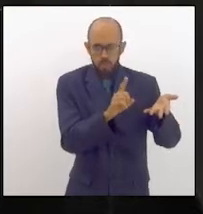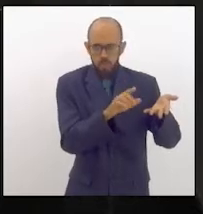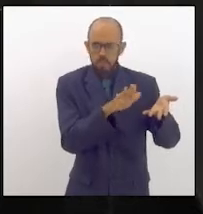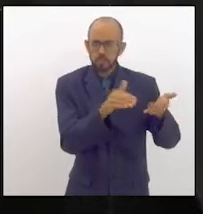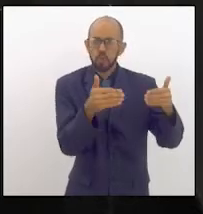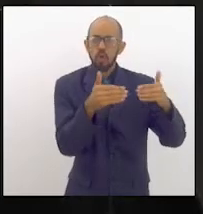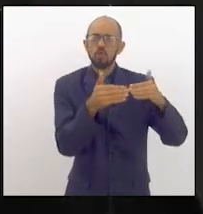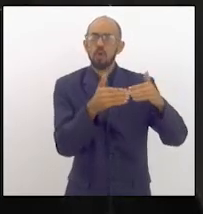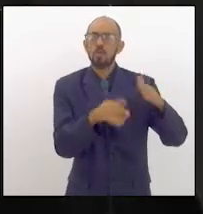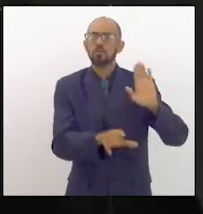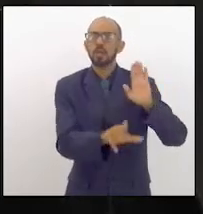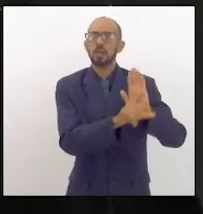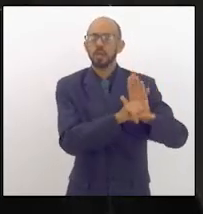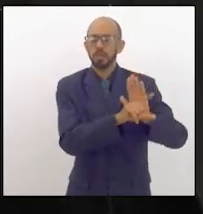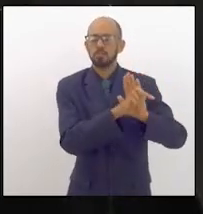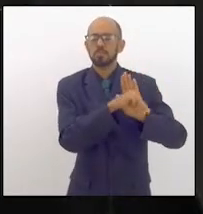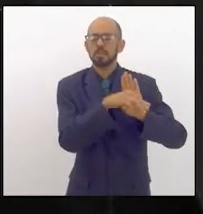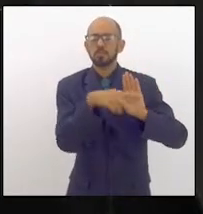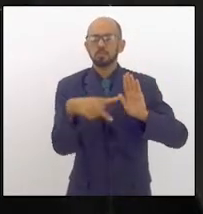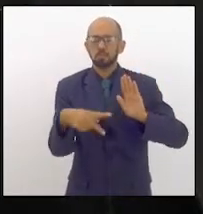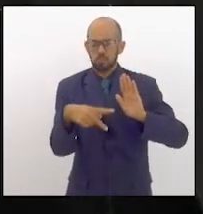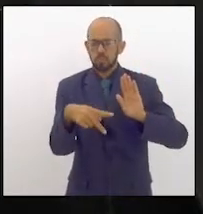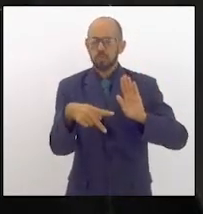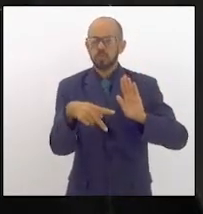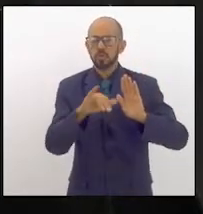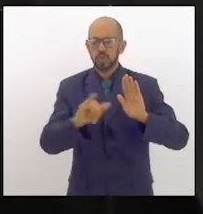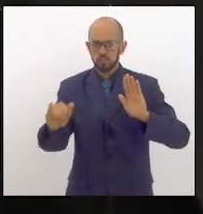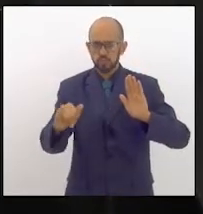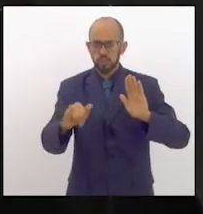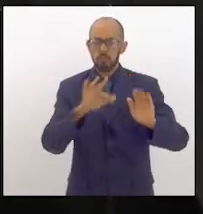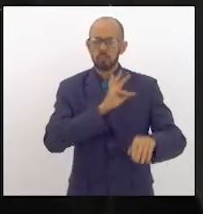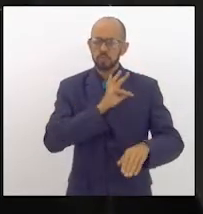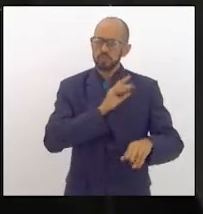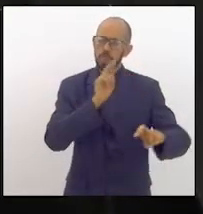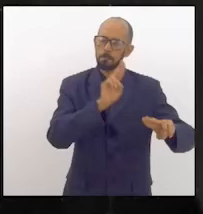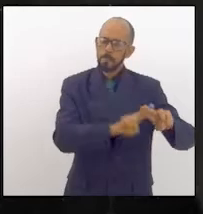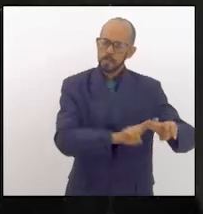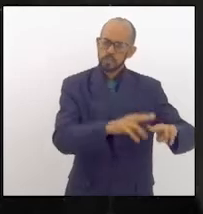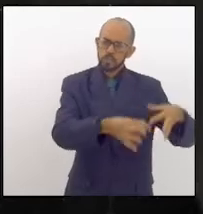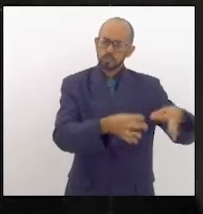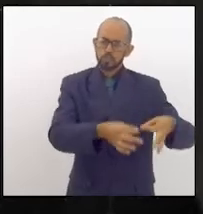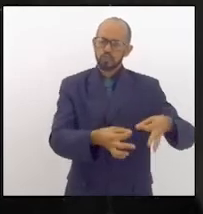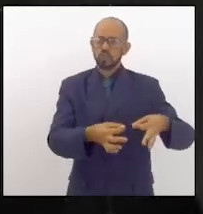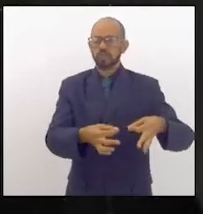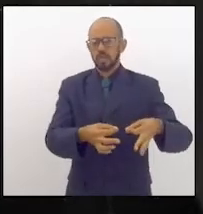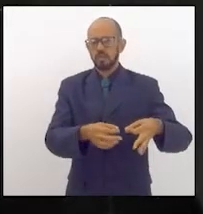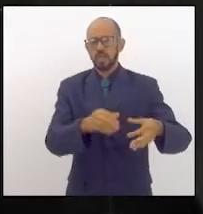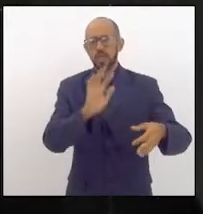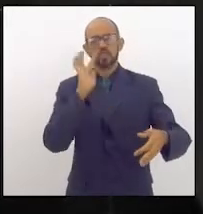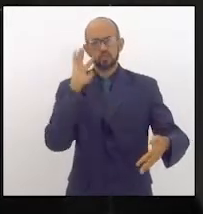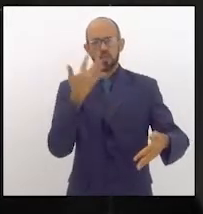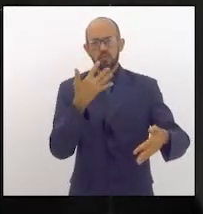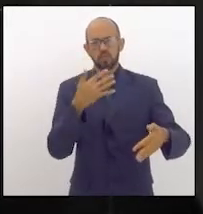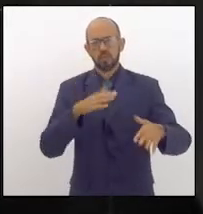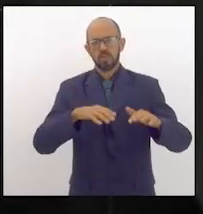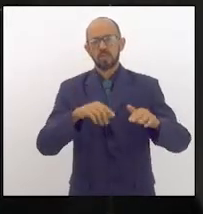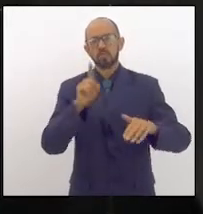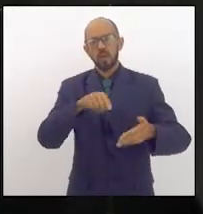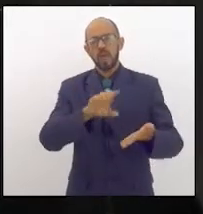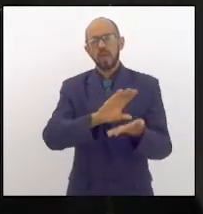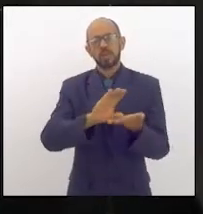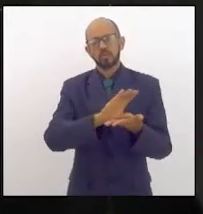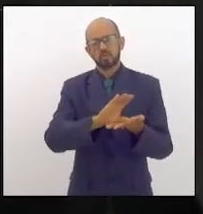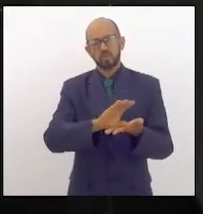preceitua a lei Ministério Público denuncia polícia investiga a polícia prende a justiça julga então dá previsto na Constituição fora disso